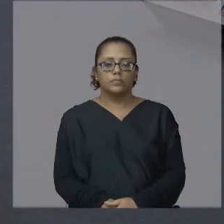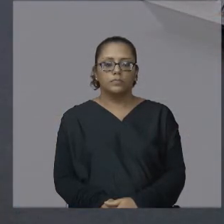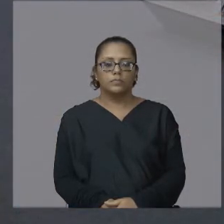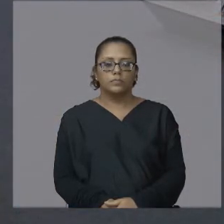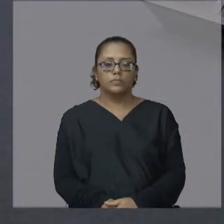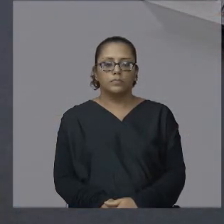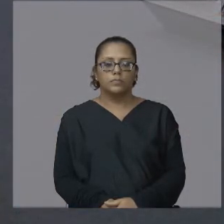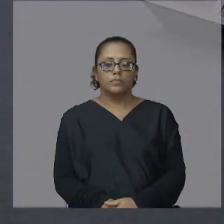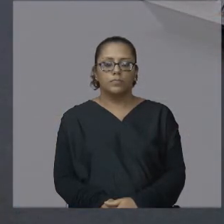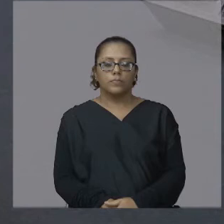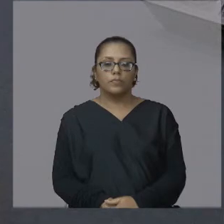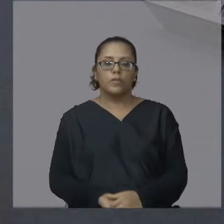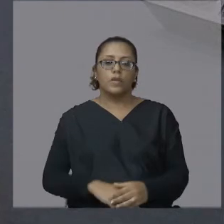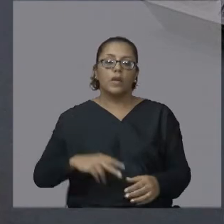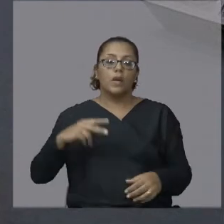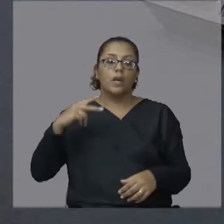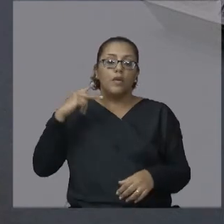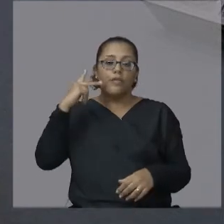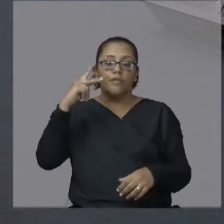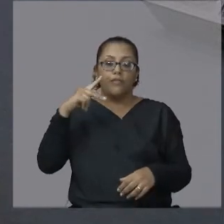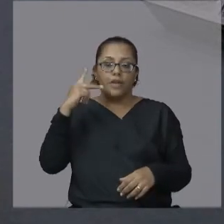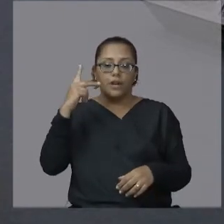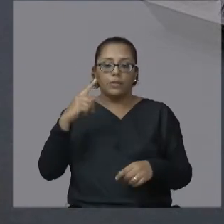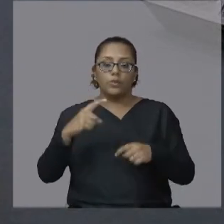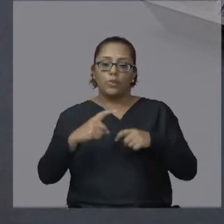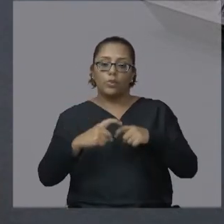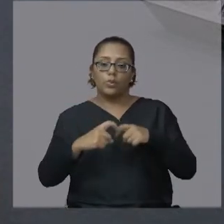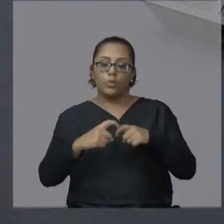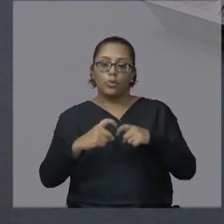Vereador Dr. Elton.